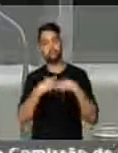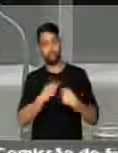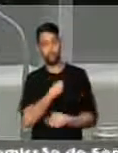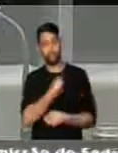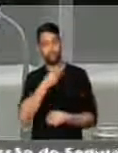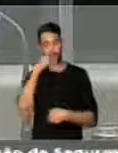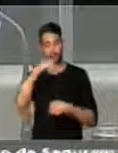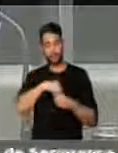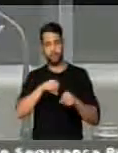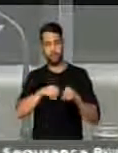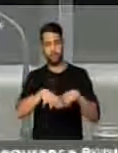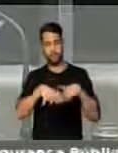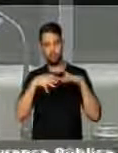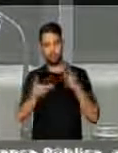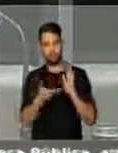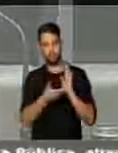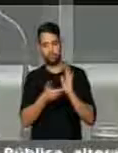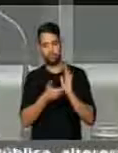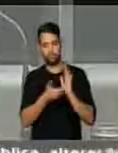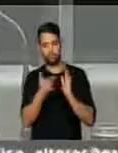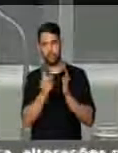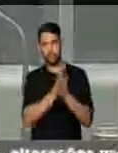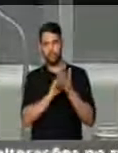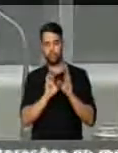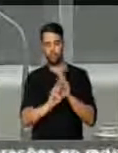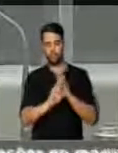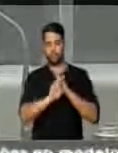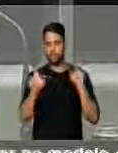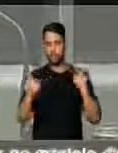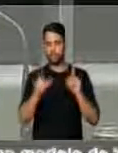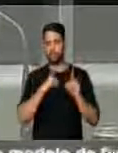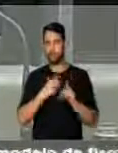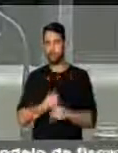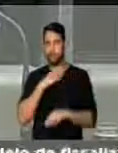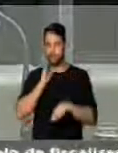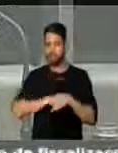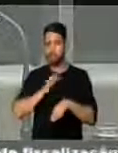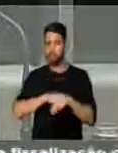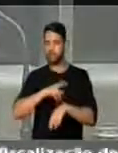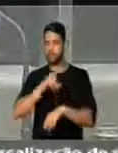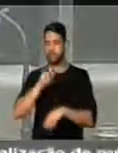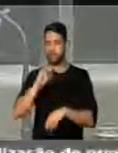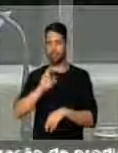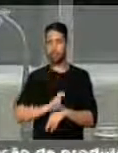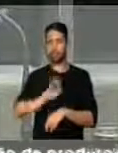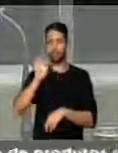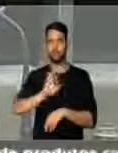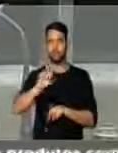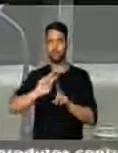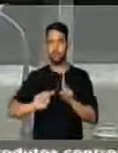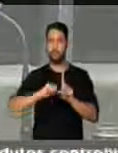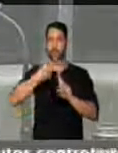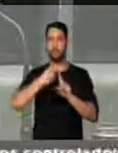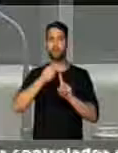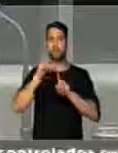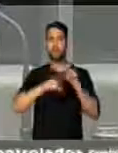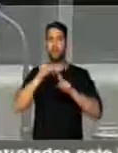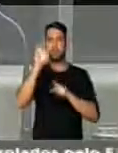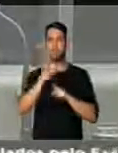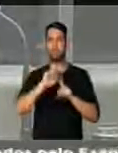inclusive no parlamento, não obstante sermos mais de 50% da